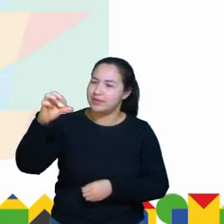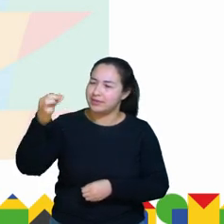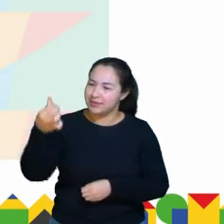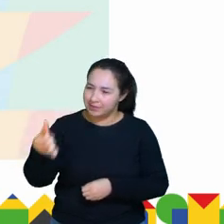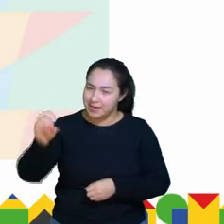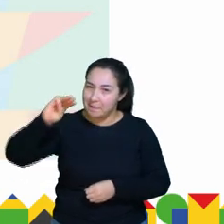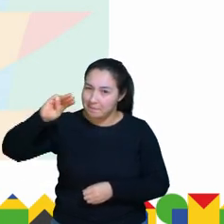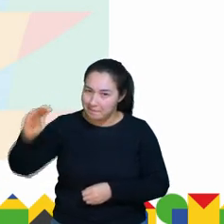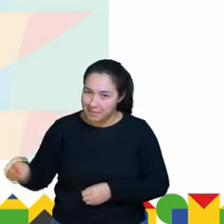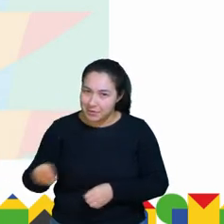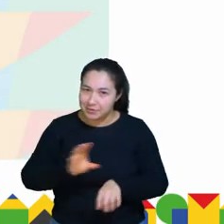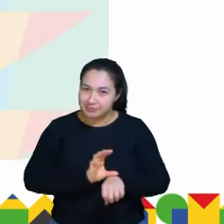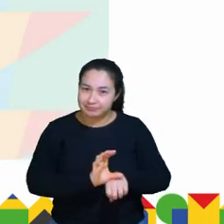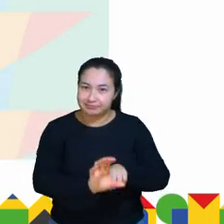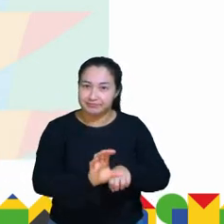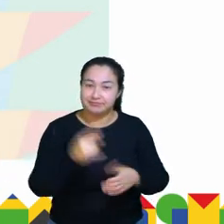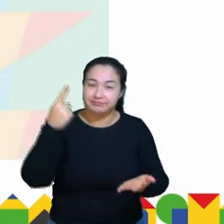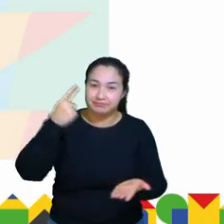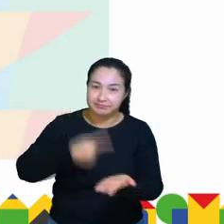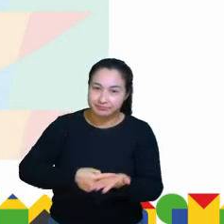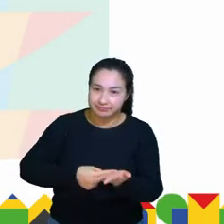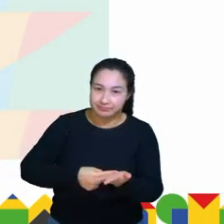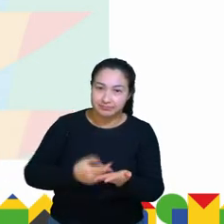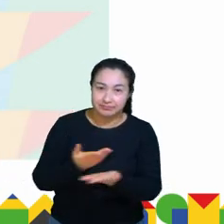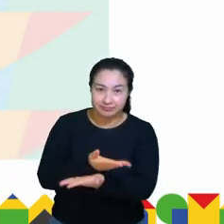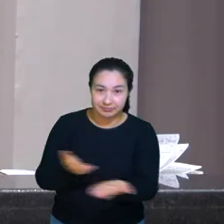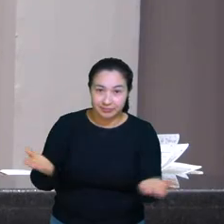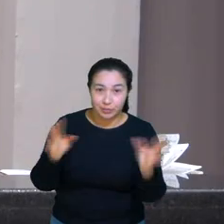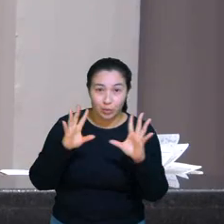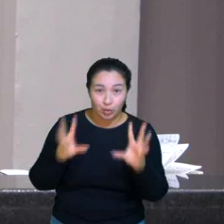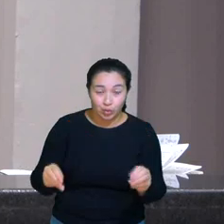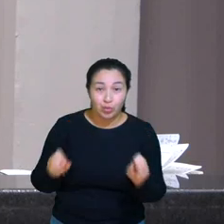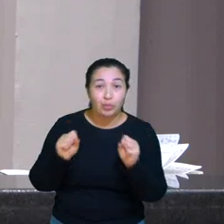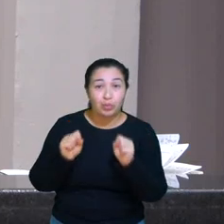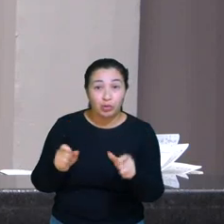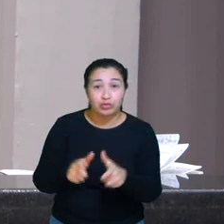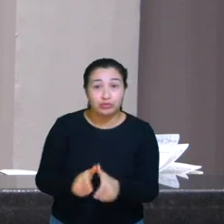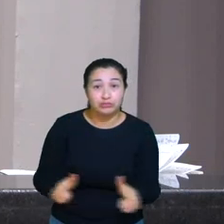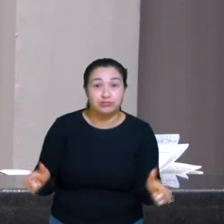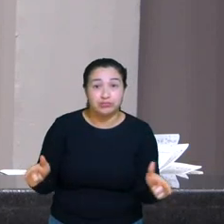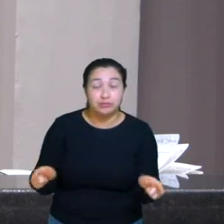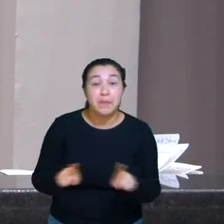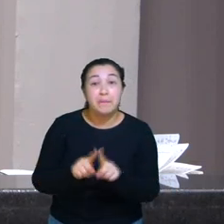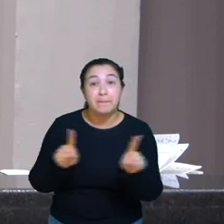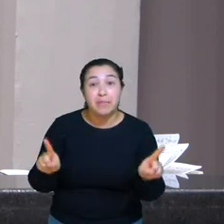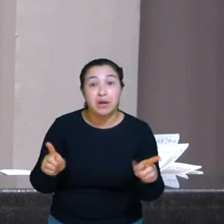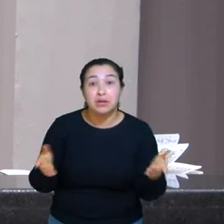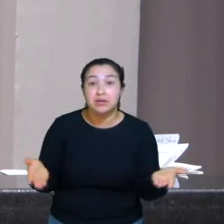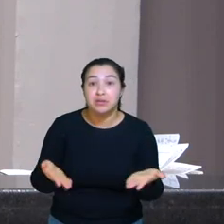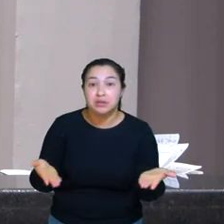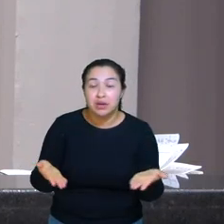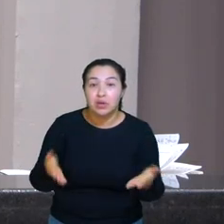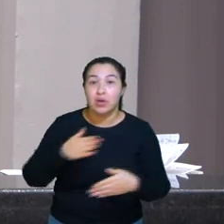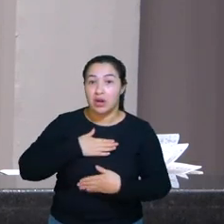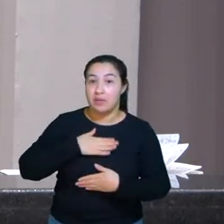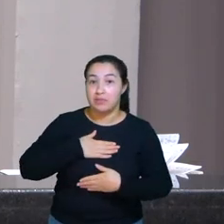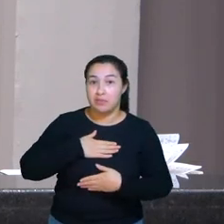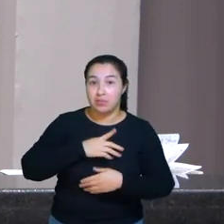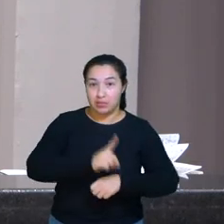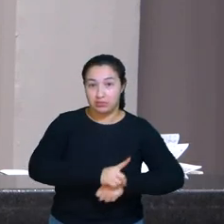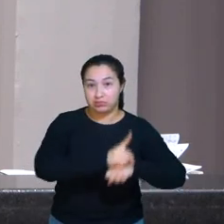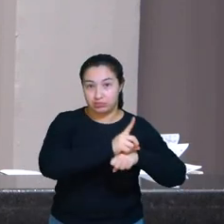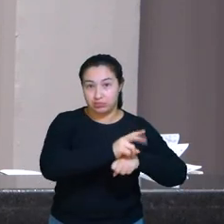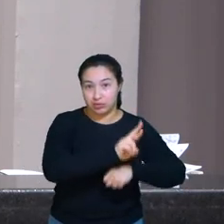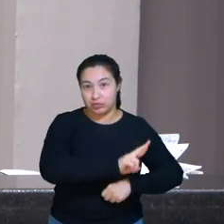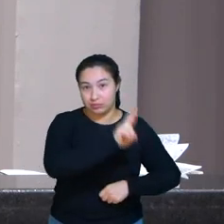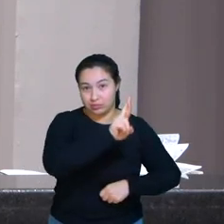as Universidades com as instituições formadoras pode-se deve se ampliar mas atualmente só a minha diretoria que é Diretoria de